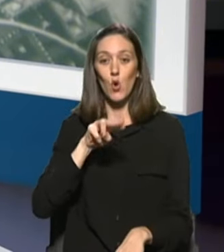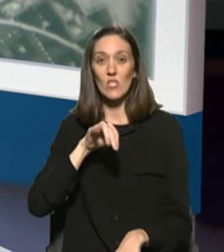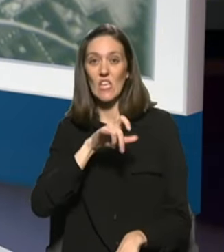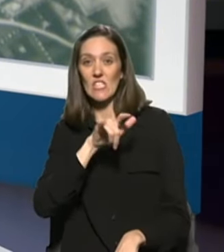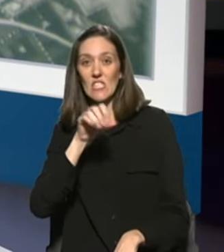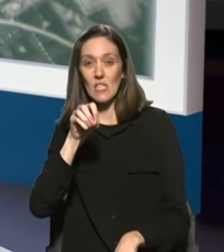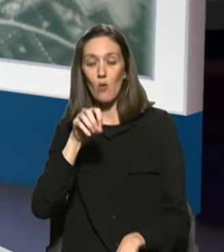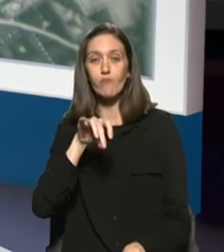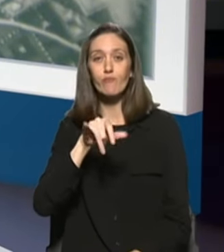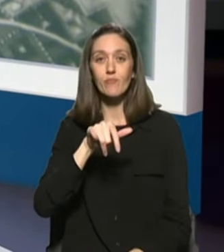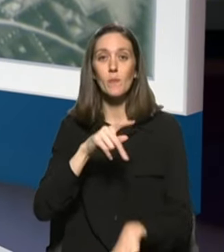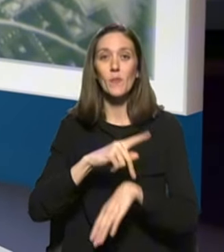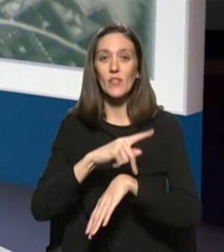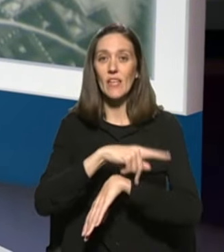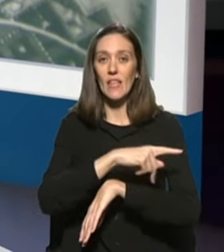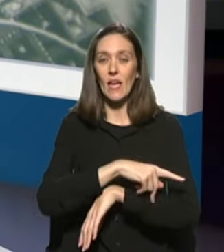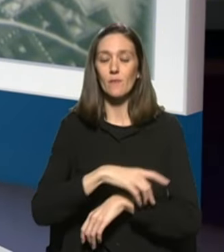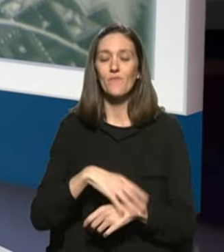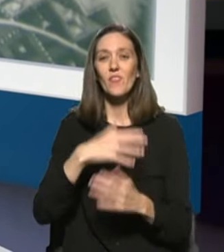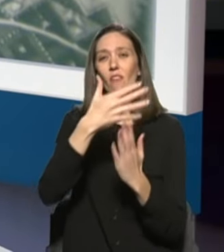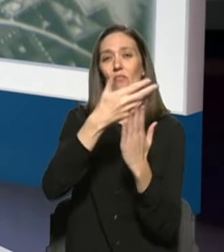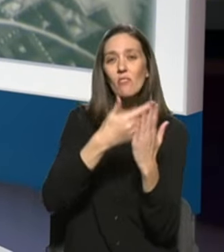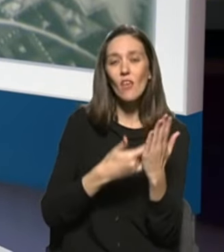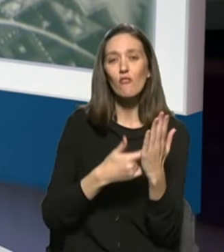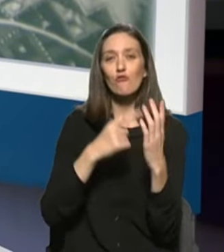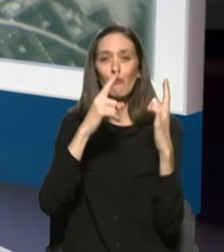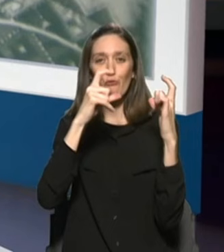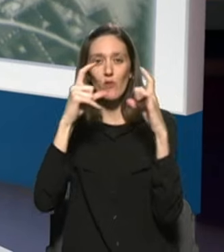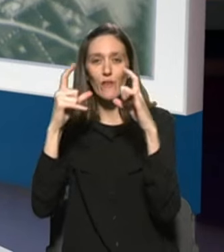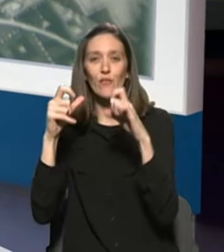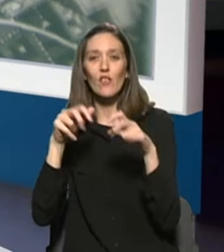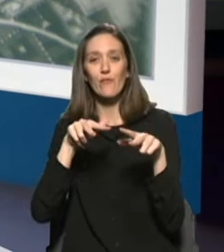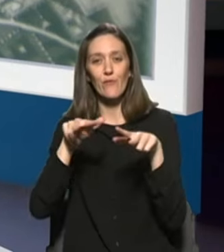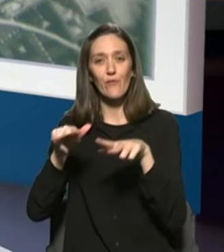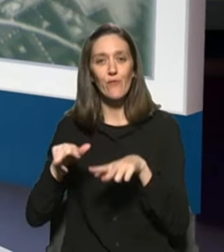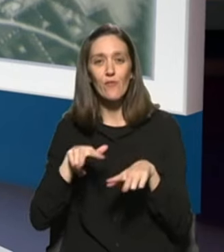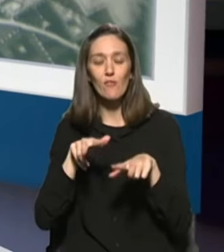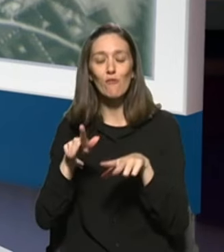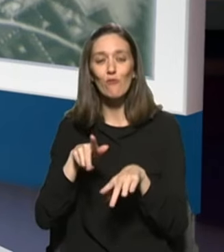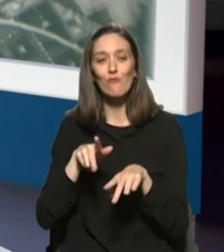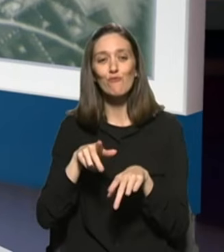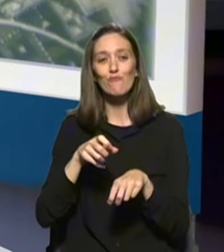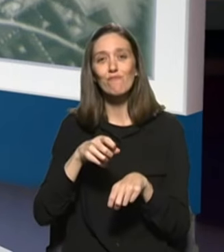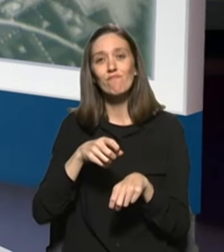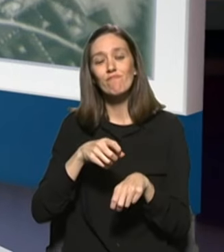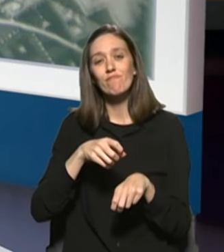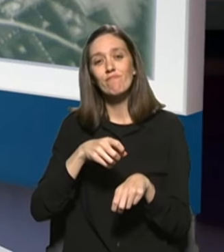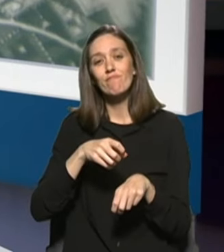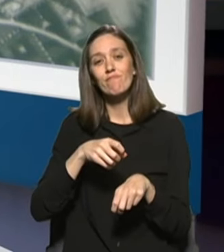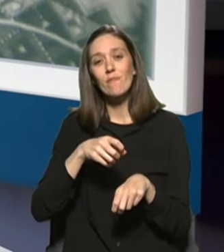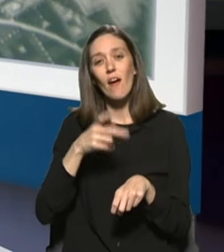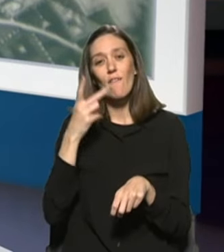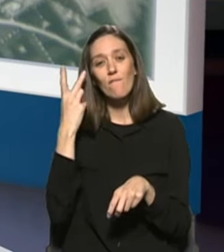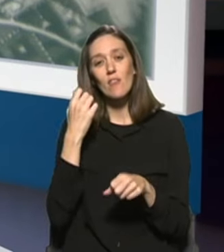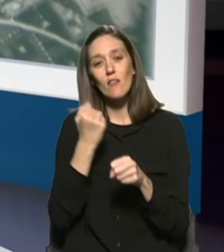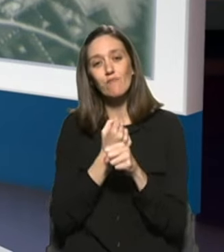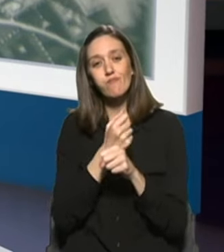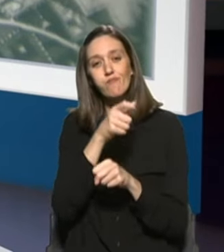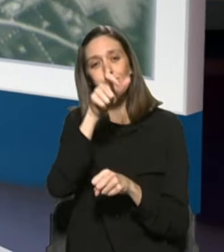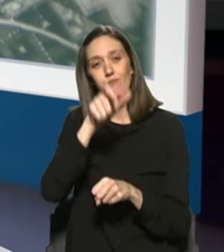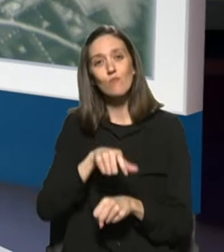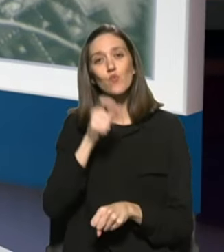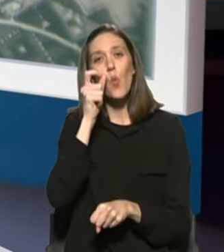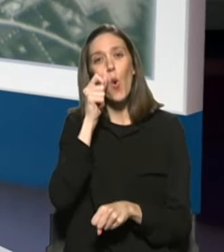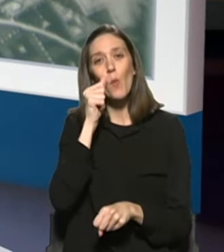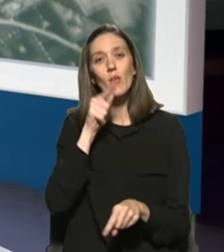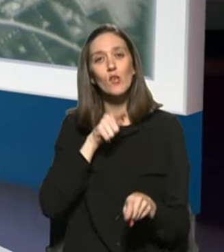em Ponta Delgada. Textos, fotografias e vídeos documentam a obra do homem e do político que